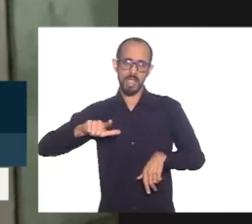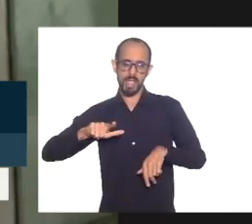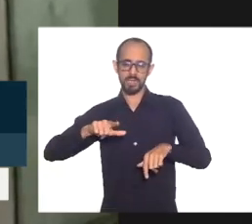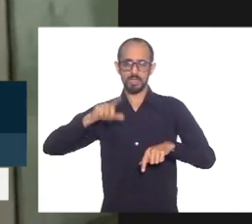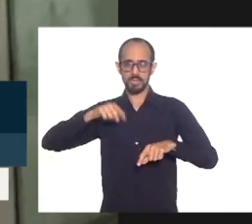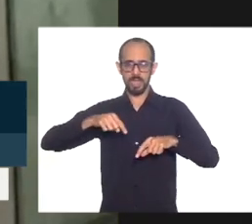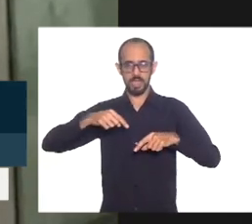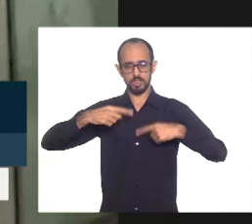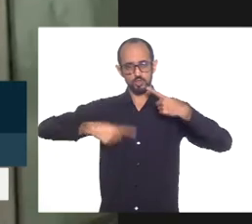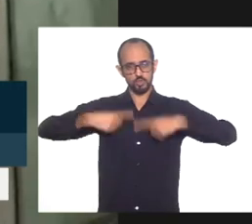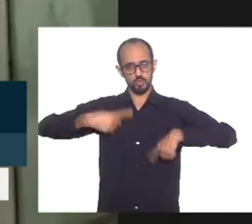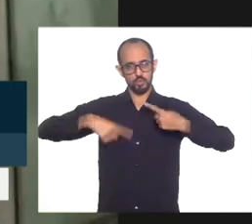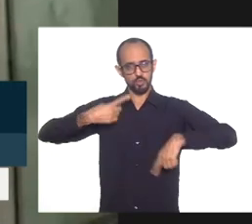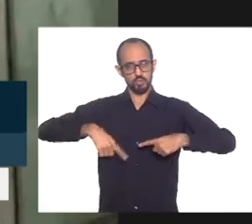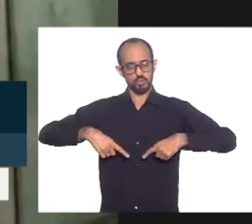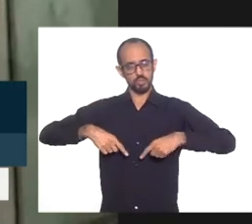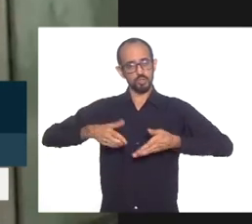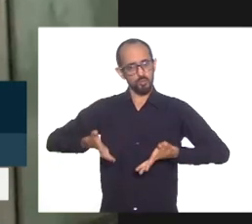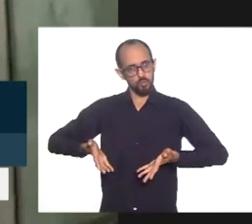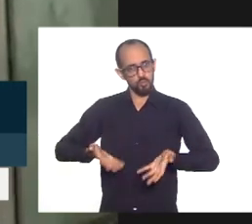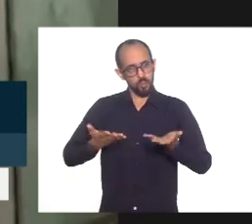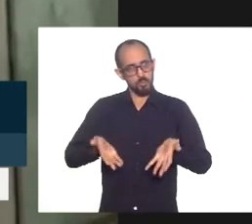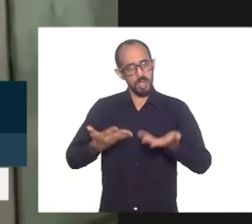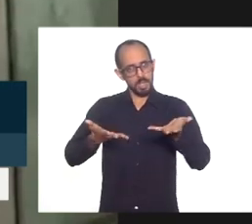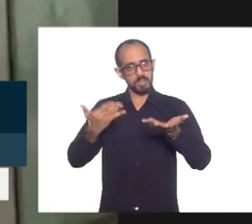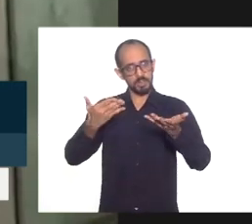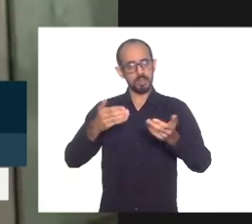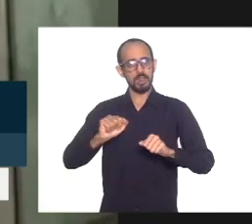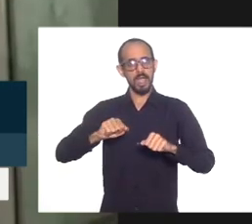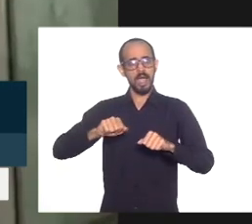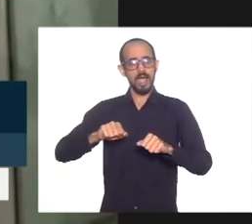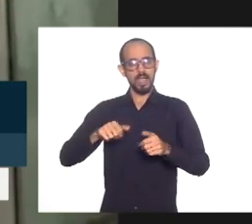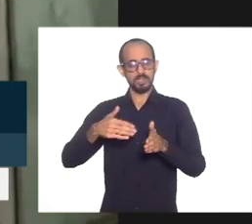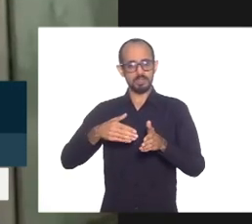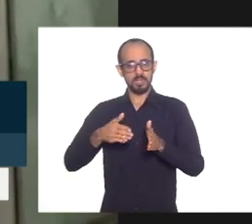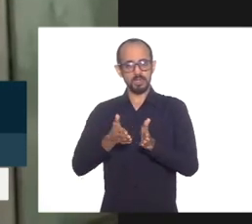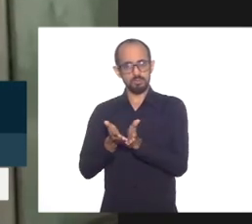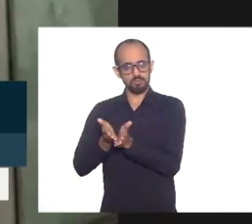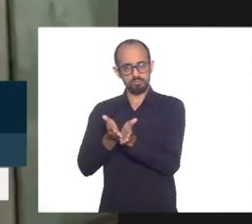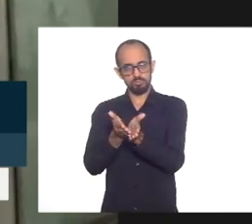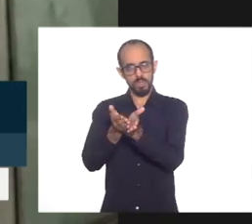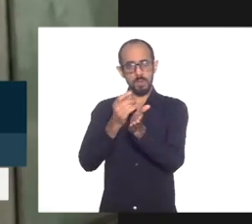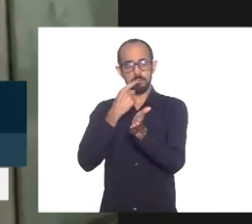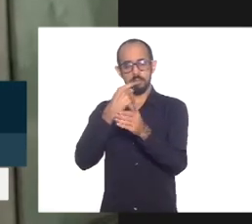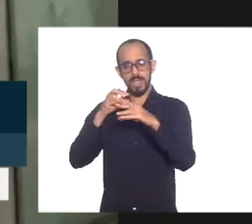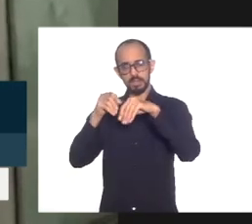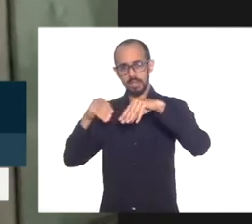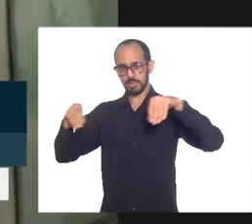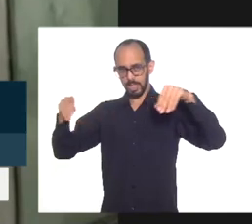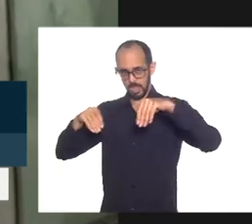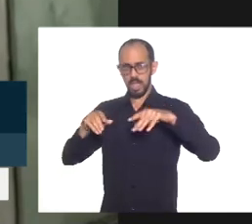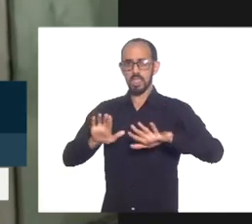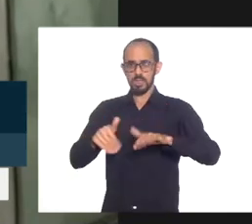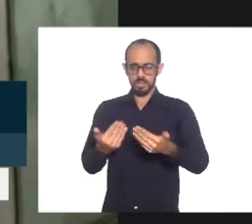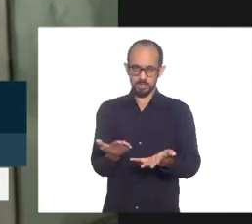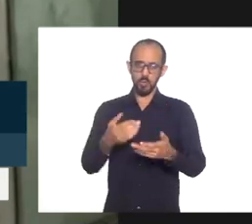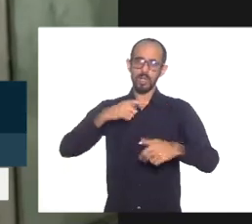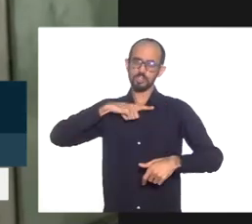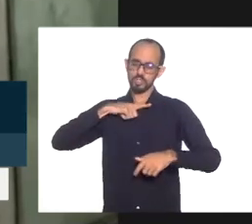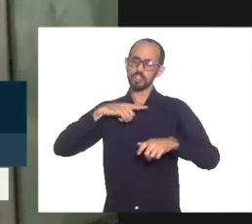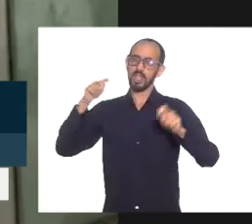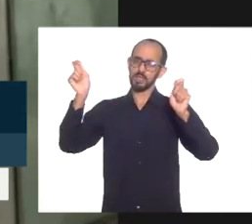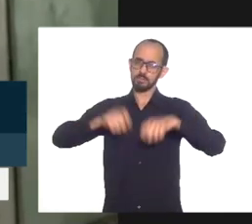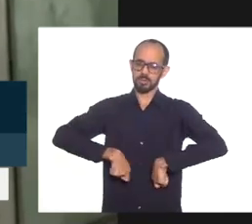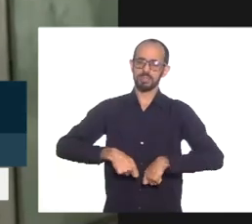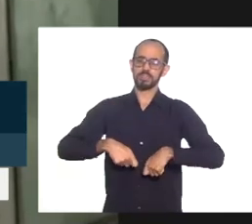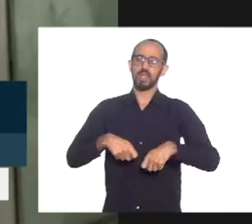incentivo à cabotagem. Então, o Estado do Rio de Janeiro, ele tem um potencial incrível dentro dessa indústria